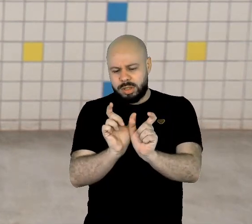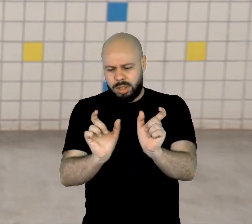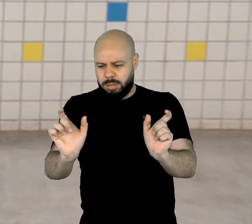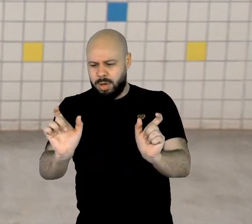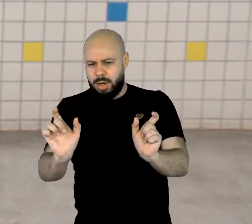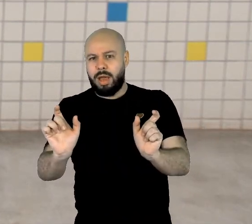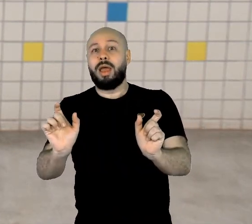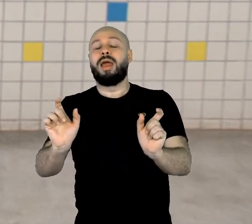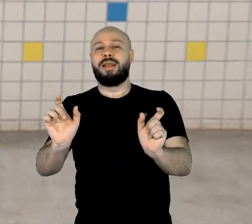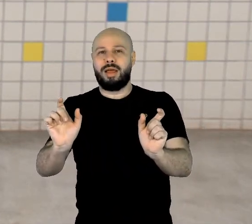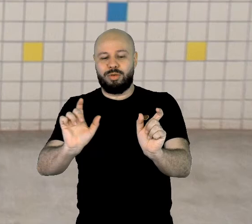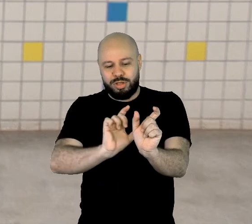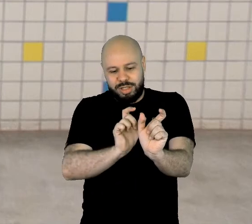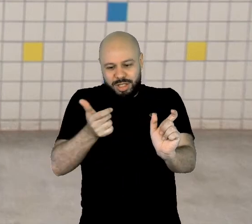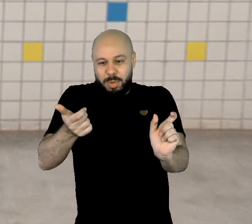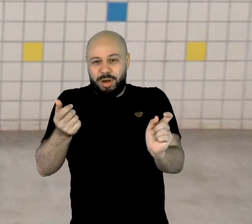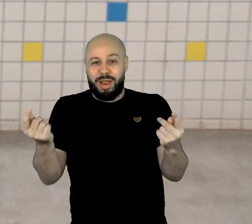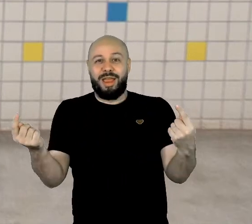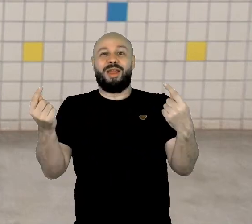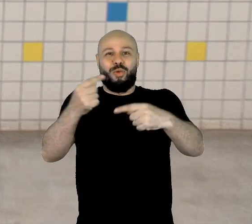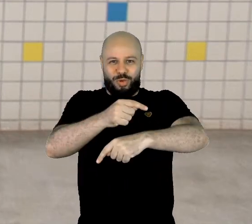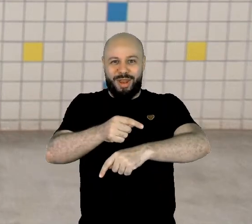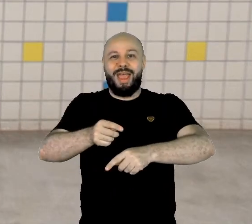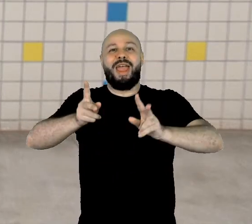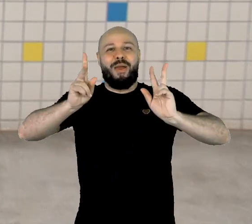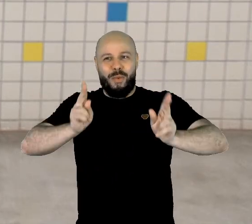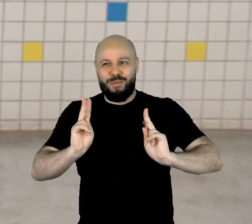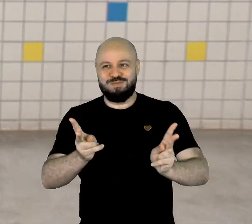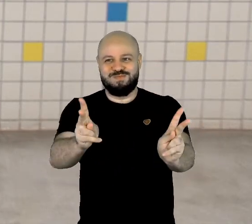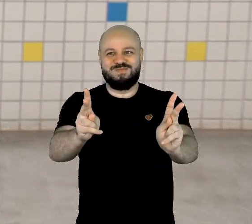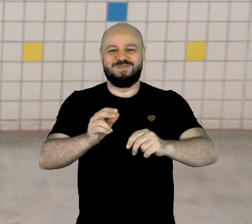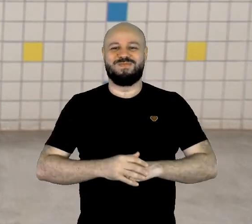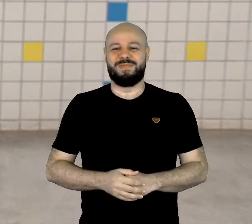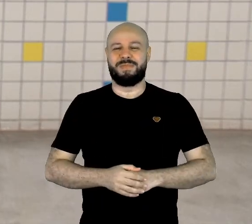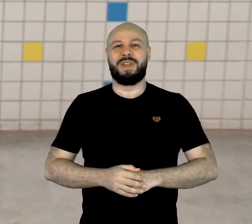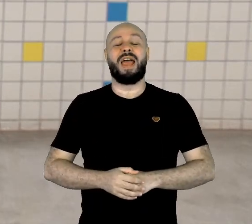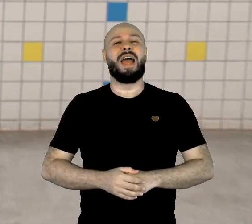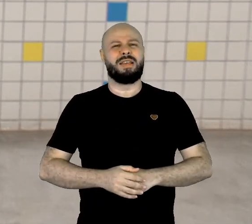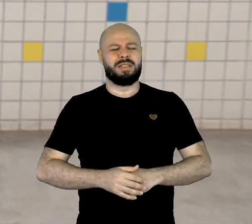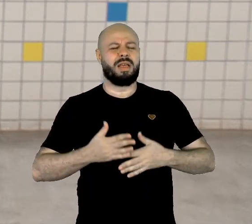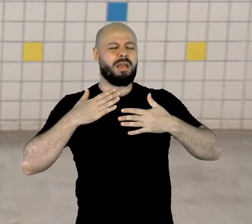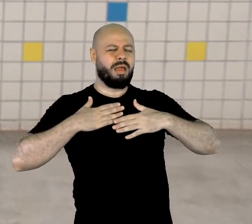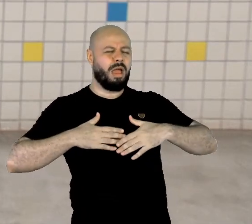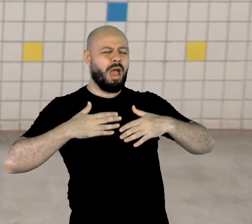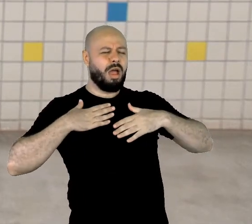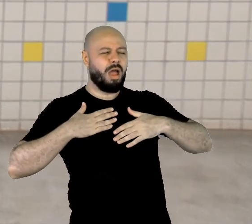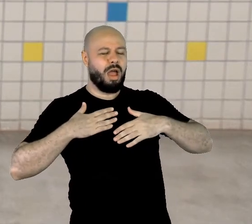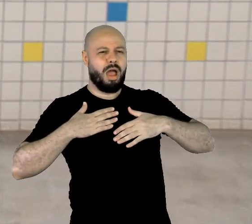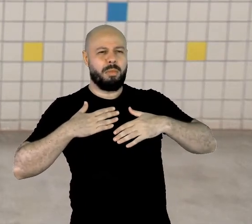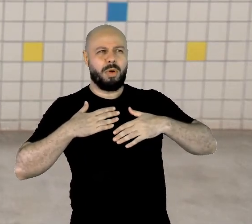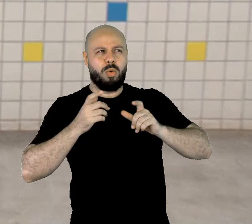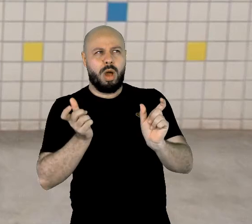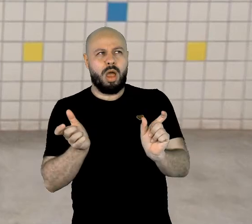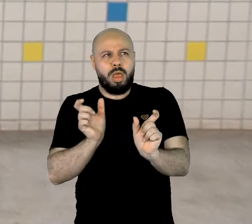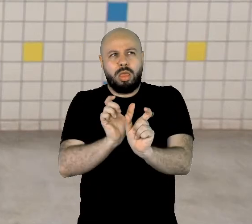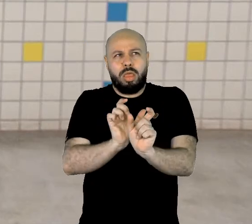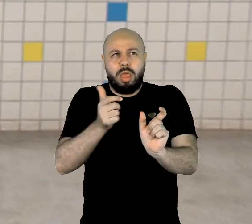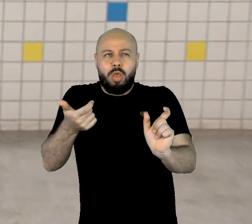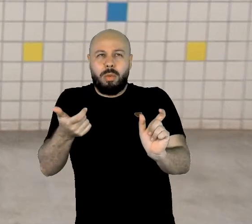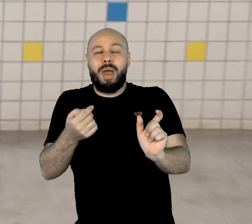também vão ser o mesmo. Igual, né? Calma pode ser tanto para irritada como para nervosa.